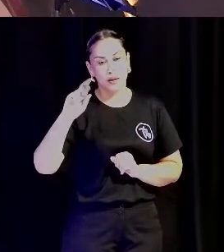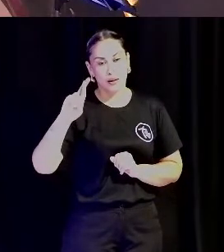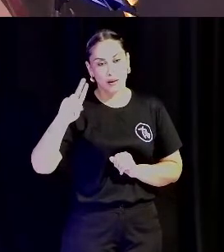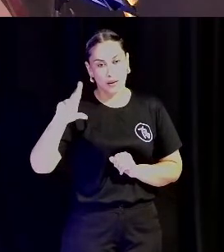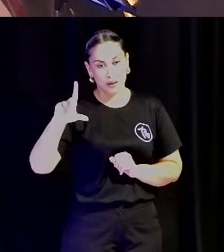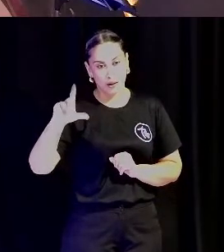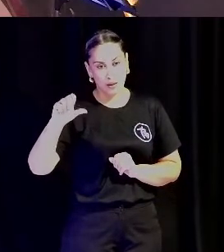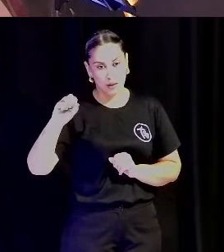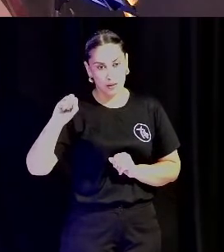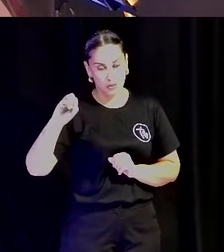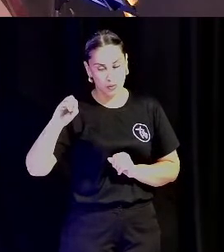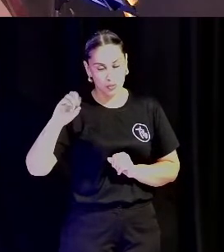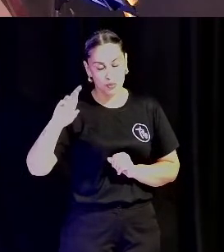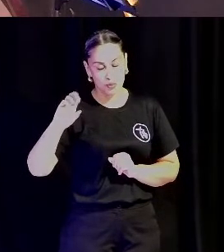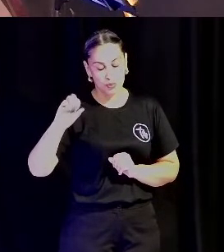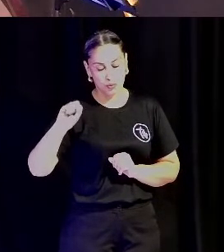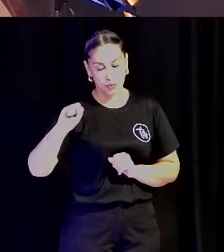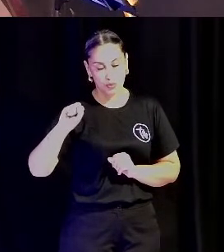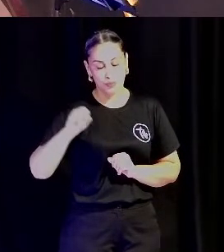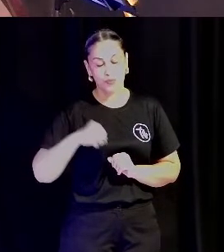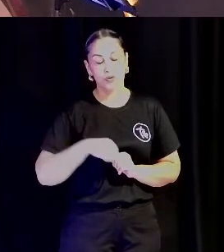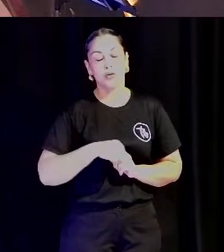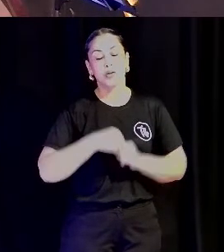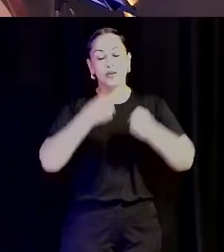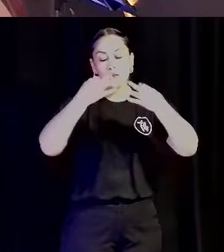ele fala de tentação do inimigo, né?